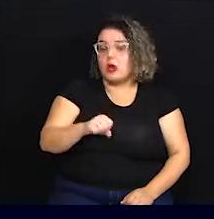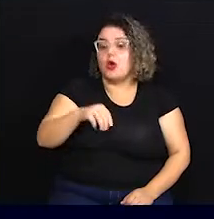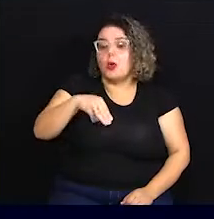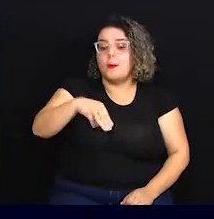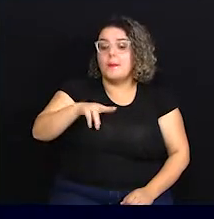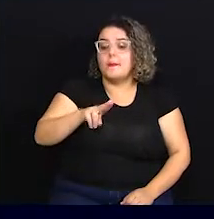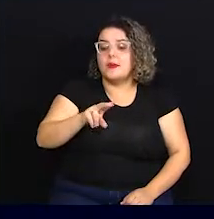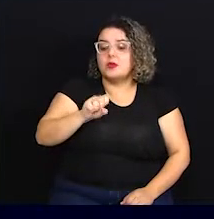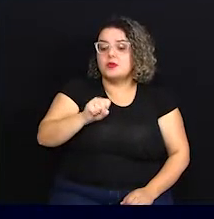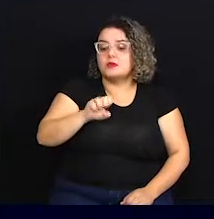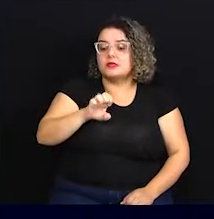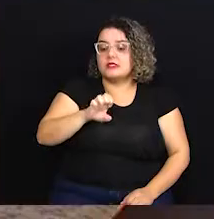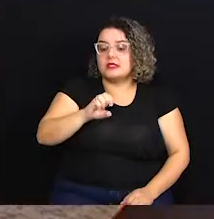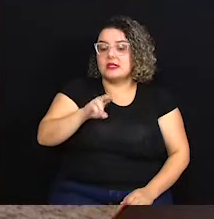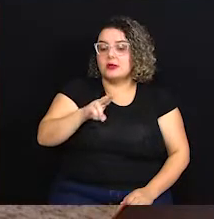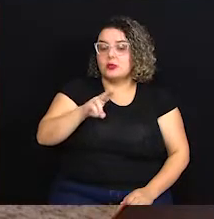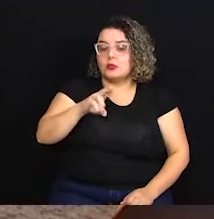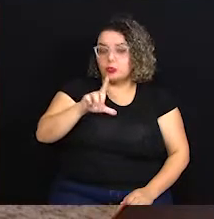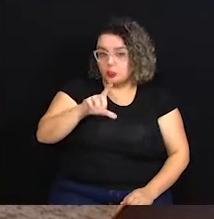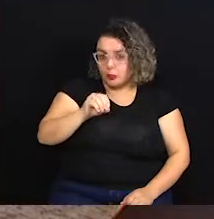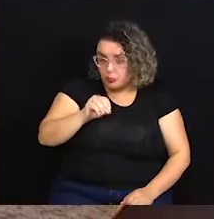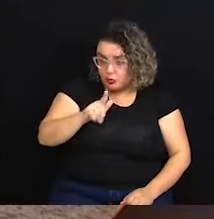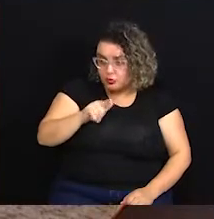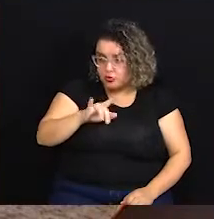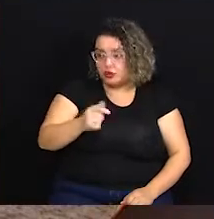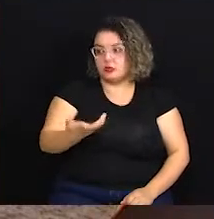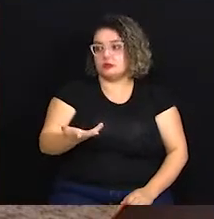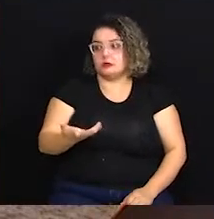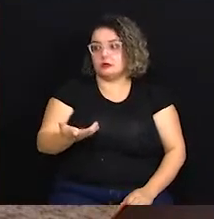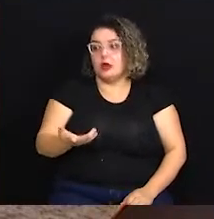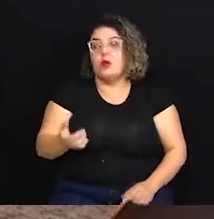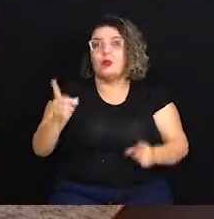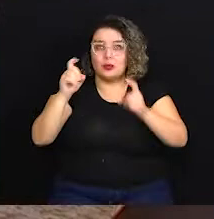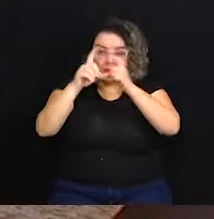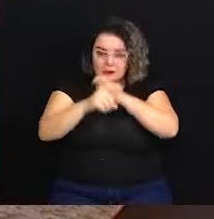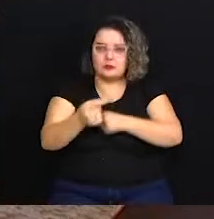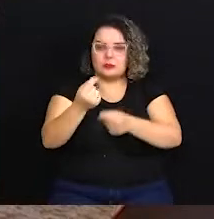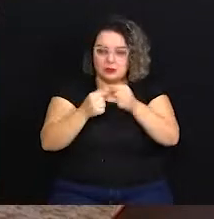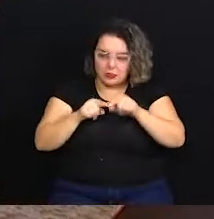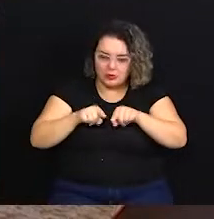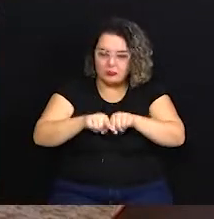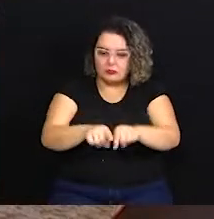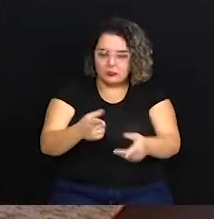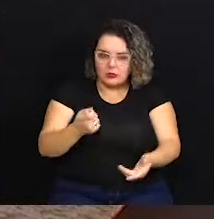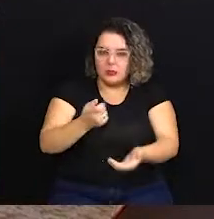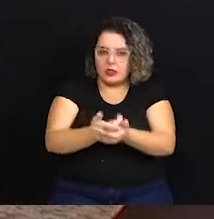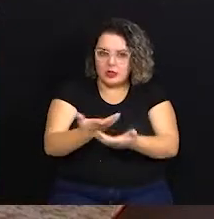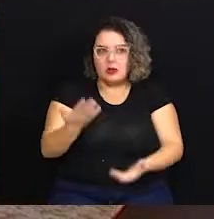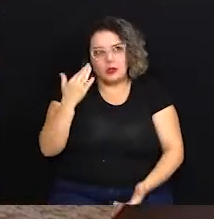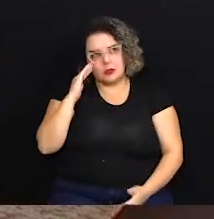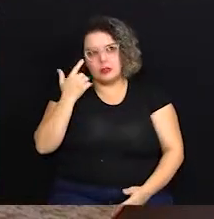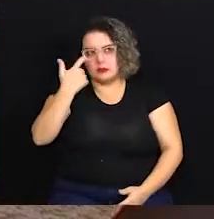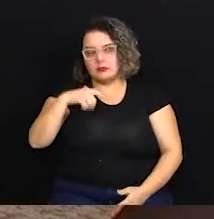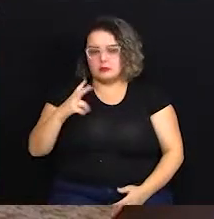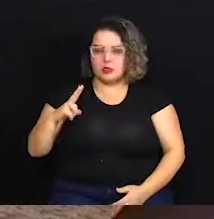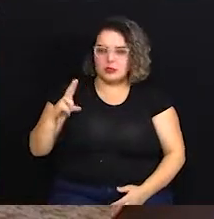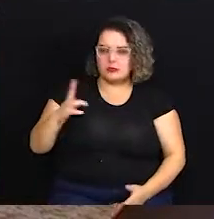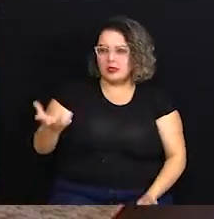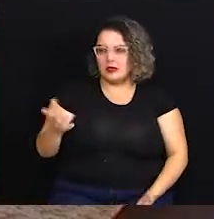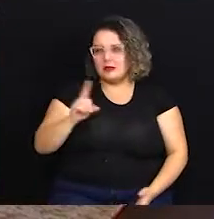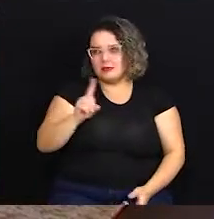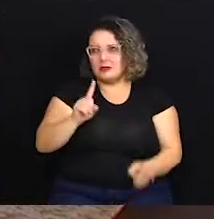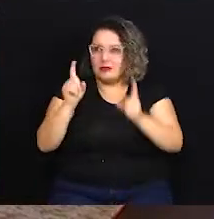pior desafio nesse mercado está sendo o patrocínio. Para mim, pelo menos eu entendo. Não que seja tão complicado,